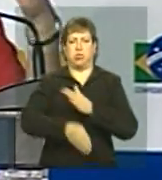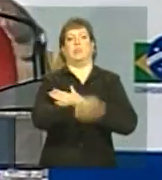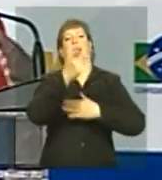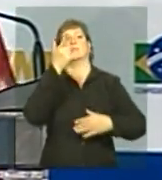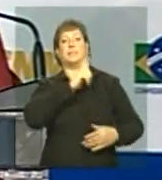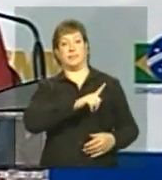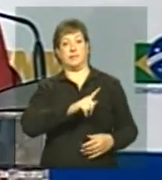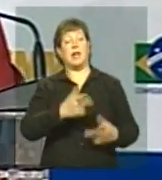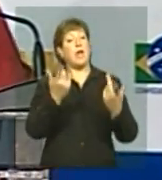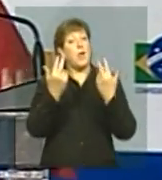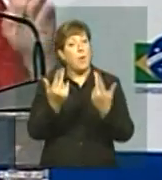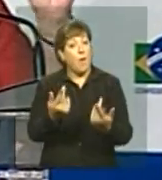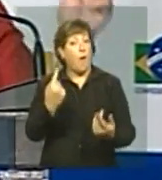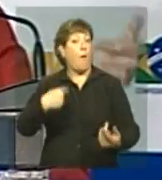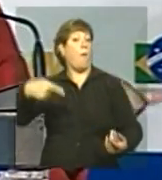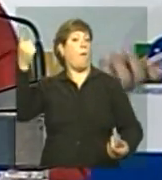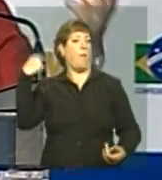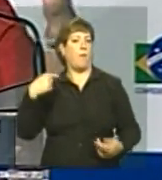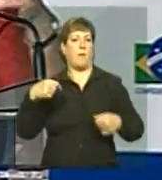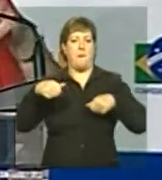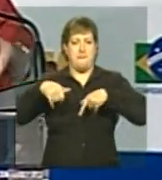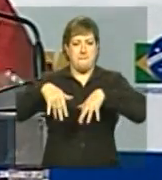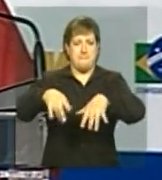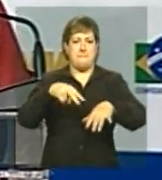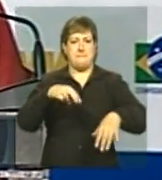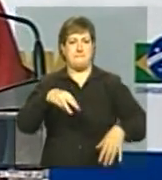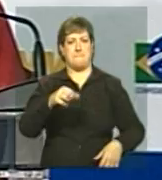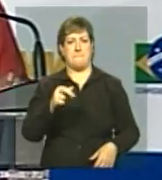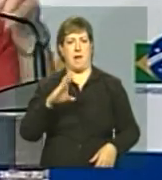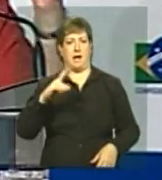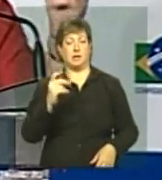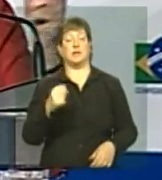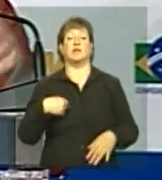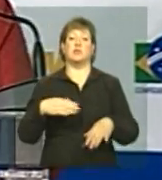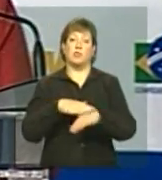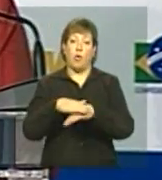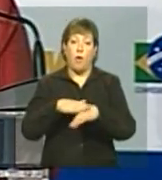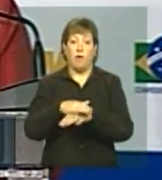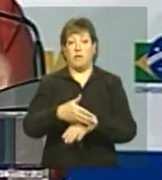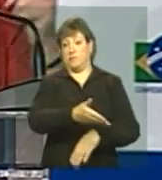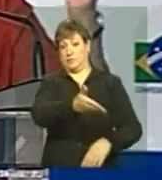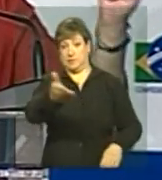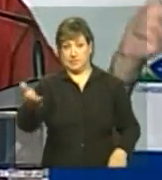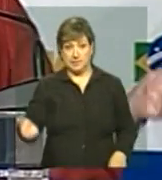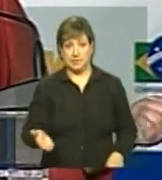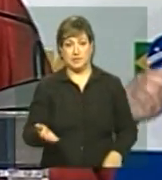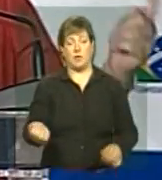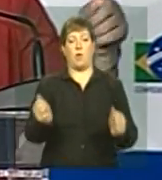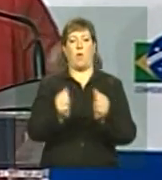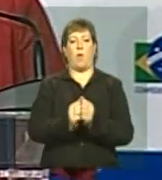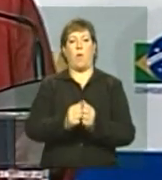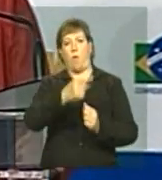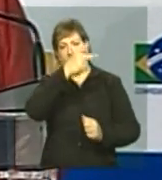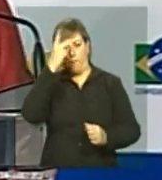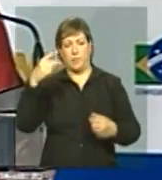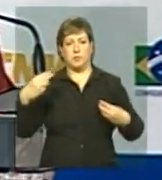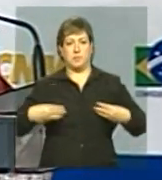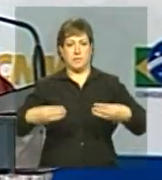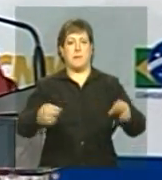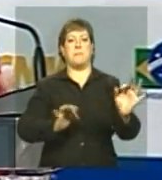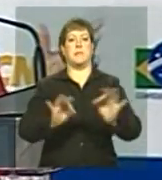como na outra marcha, foi através de uma conversa de vocês com o pessoal do Ministério